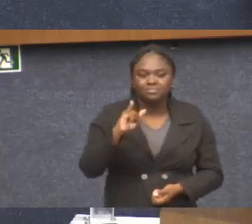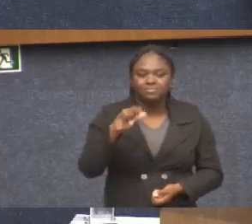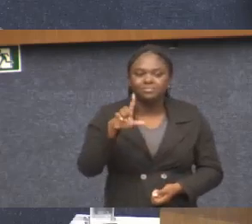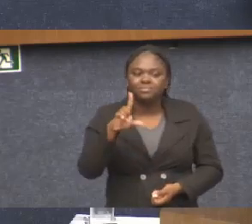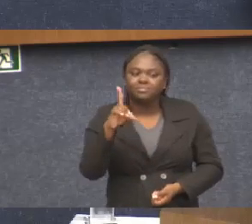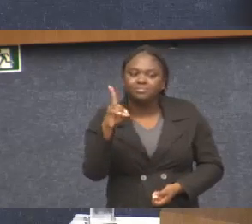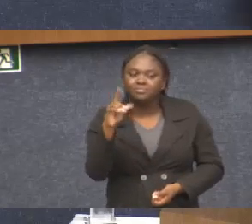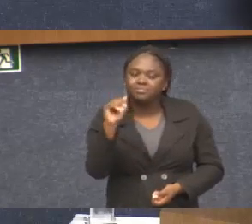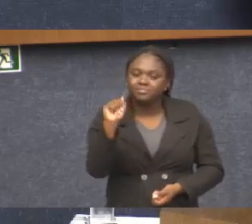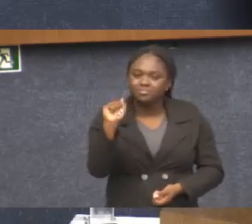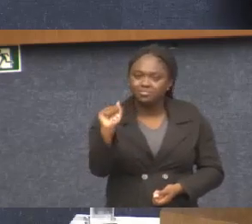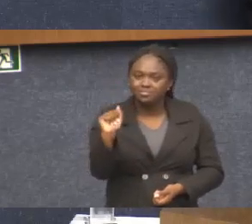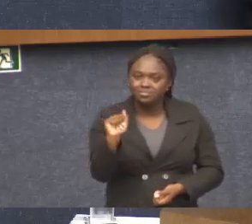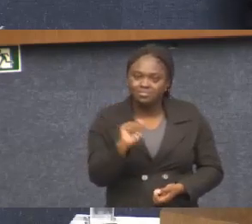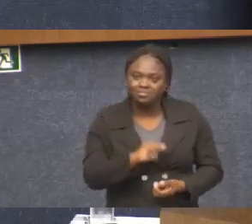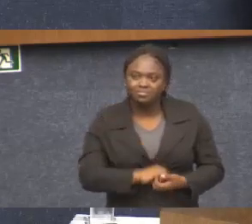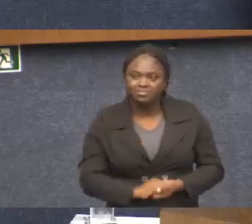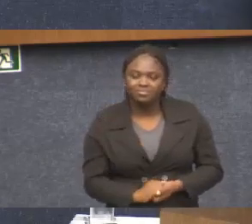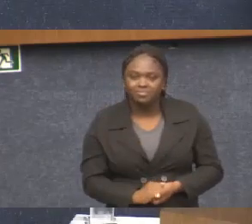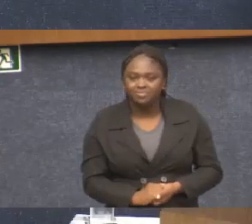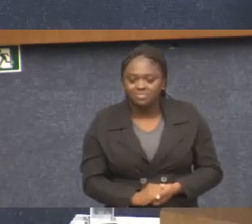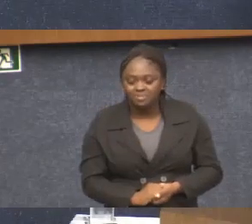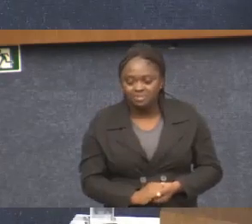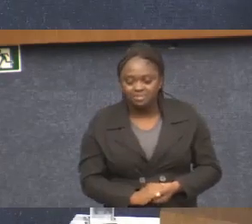Paula Machado Ribeiro.